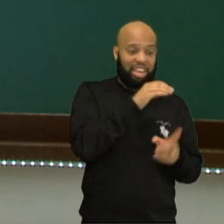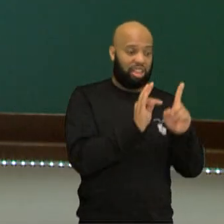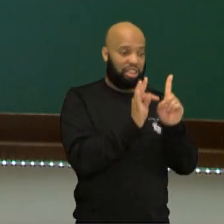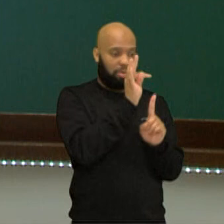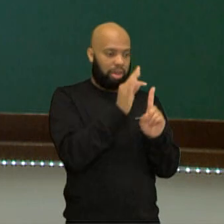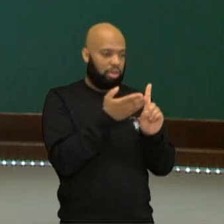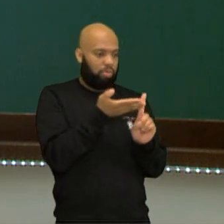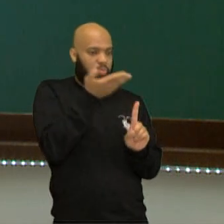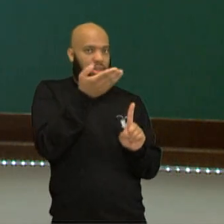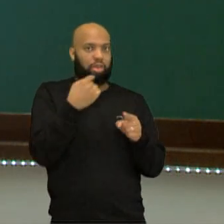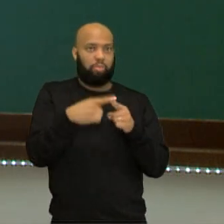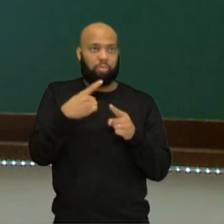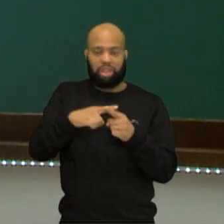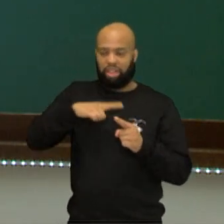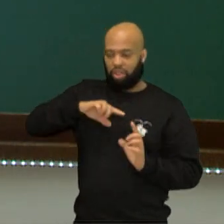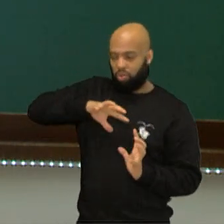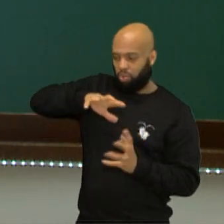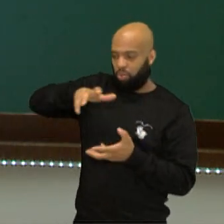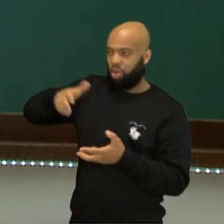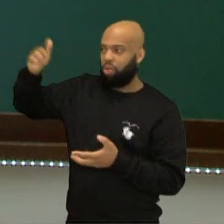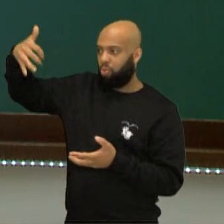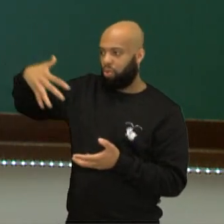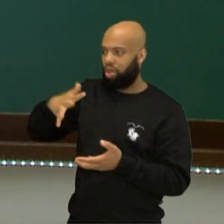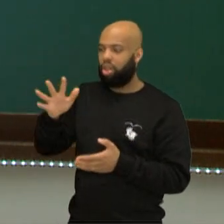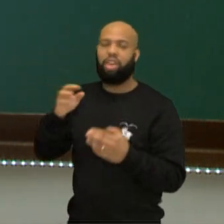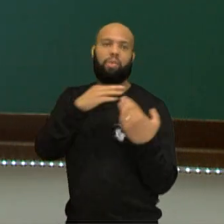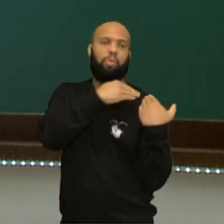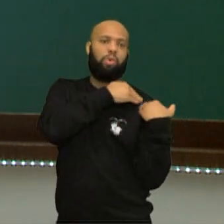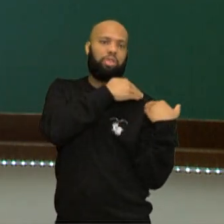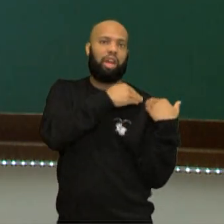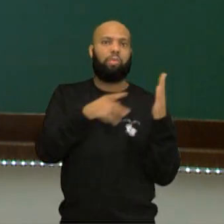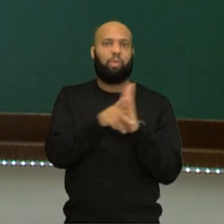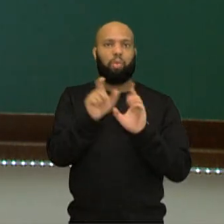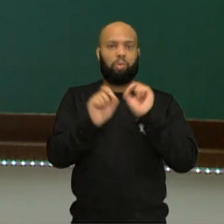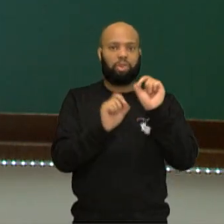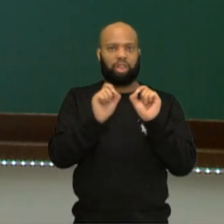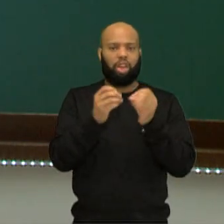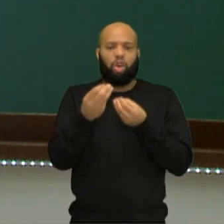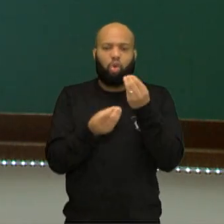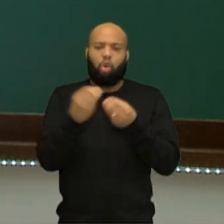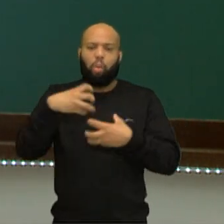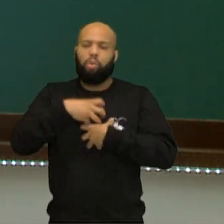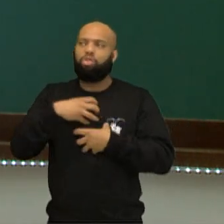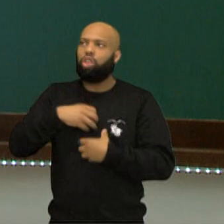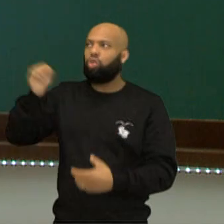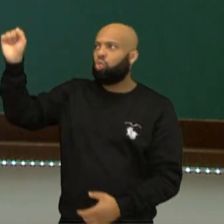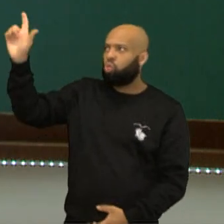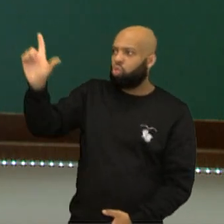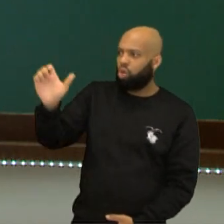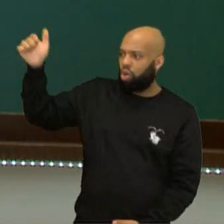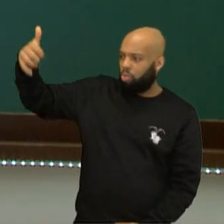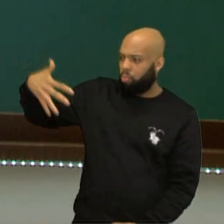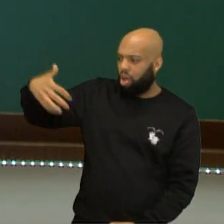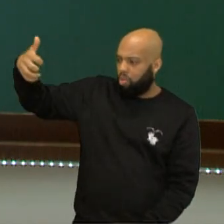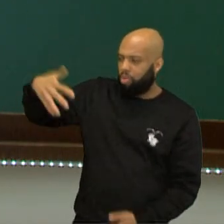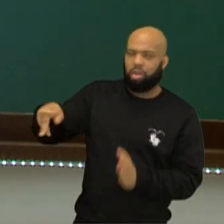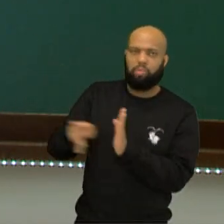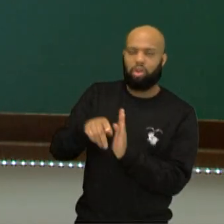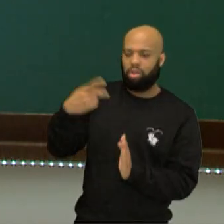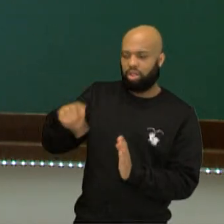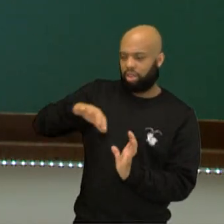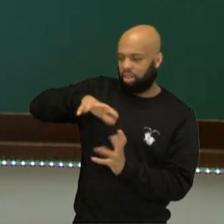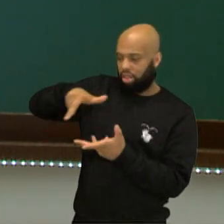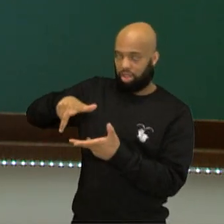planeta, o efeito estufa é responsável pela manutenção do calor do Sol emitido do Sol na superfície